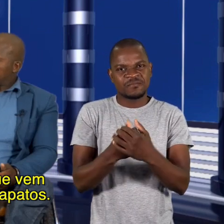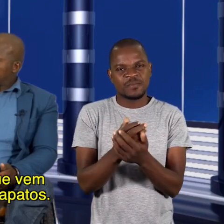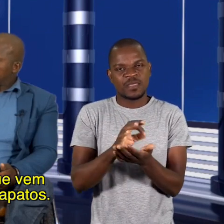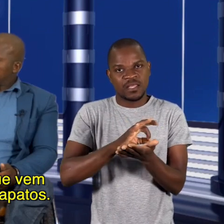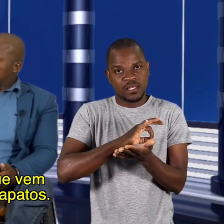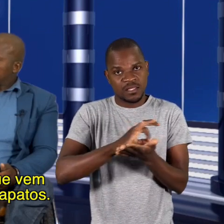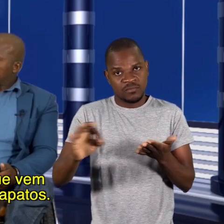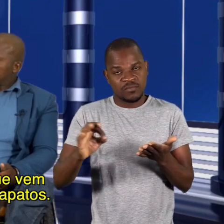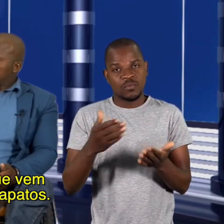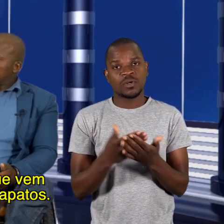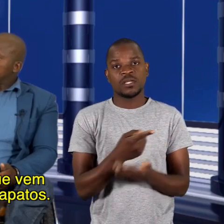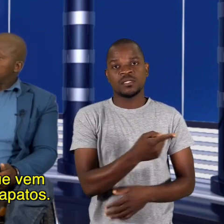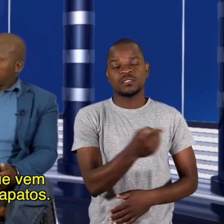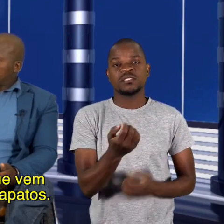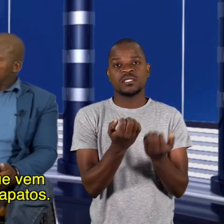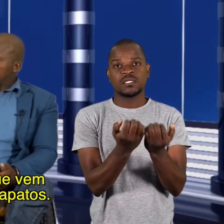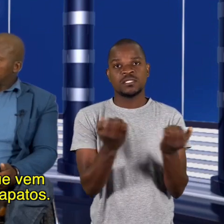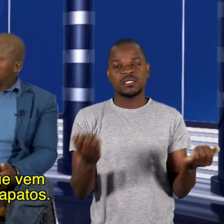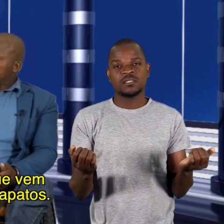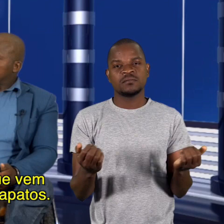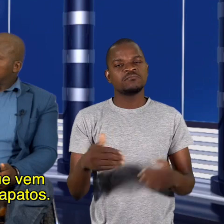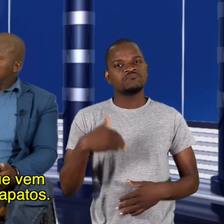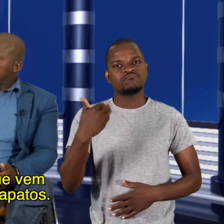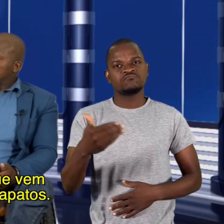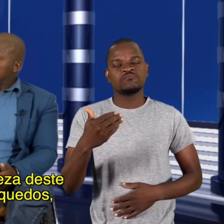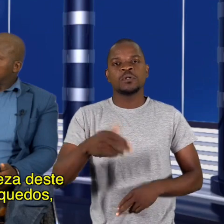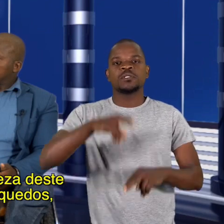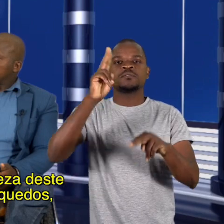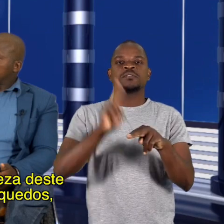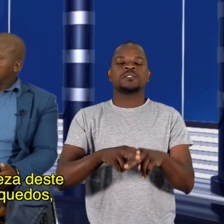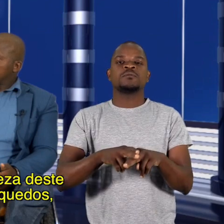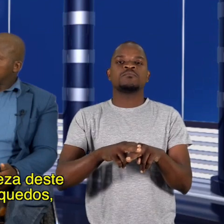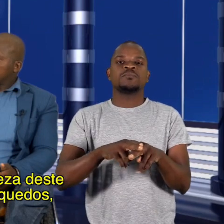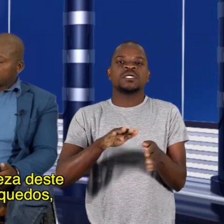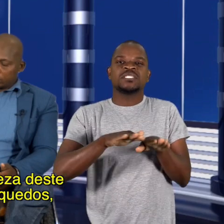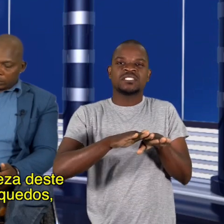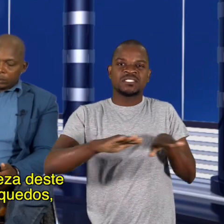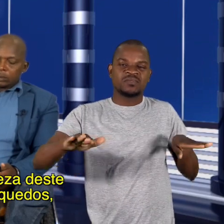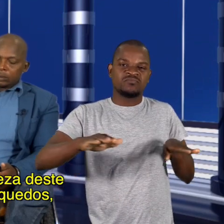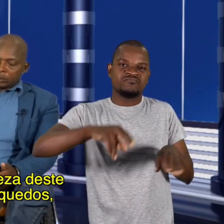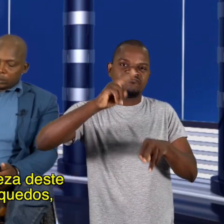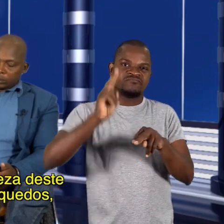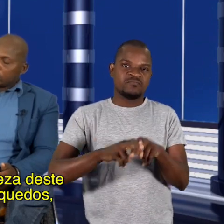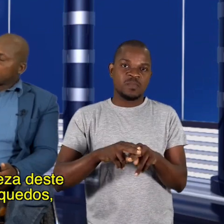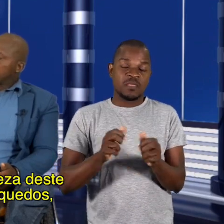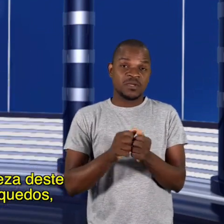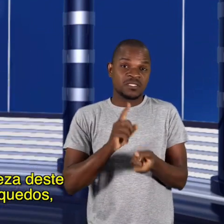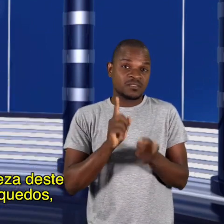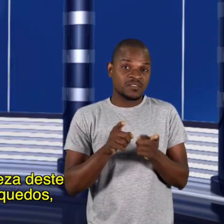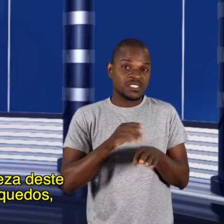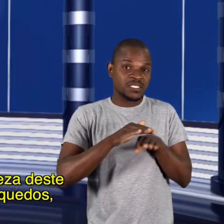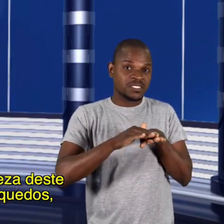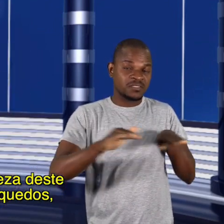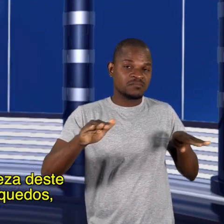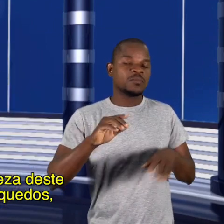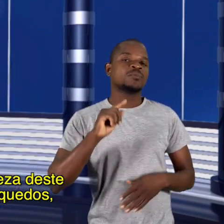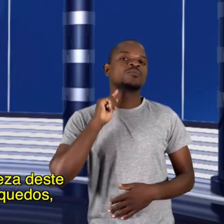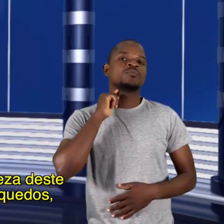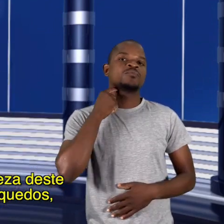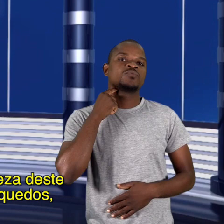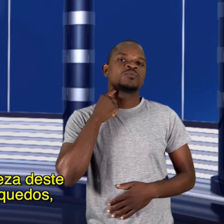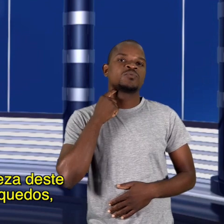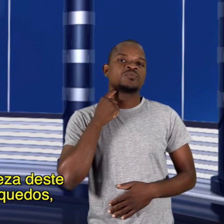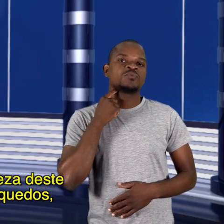cuidado de tirar os sapatos e está a pisar aquele chão. Então, é necessário, neste caso, reforçar a limpeza daquele espaço. É